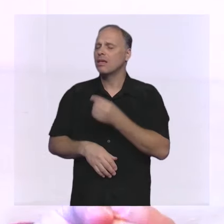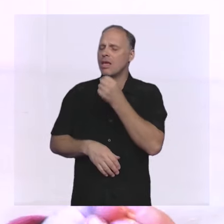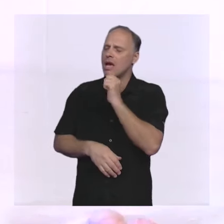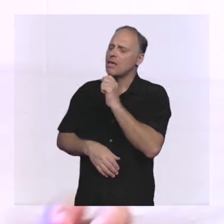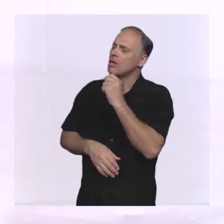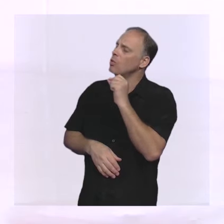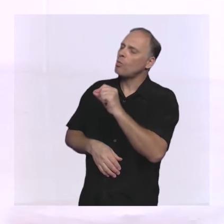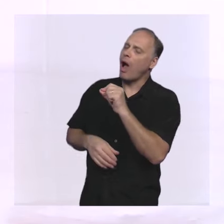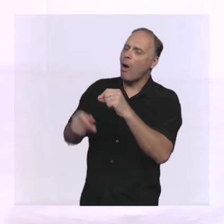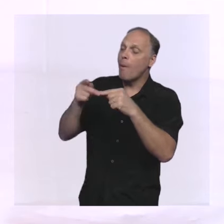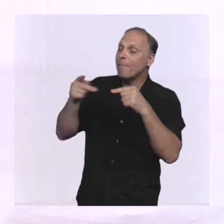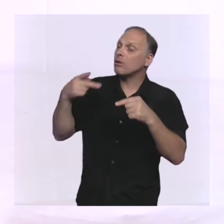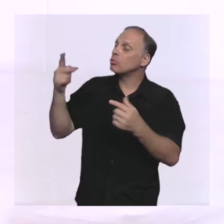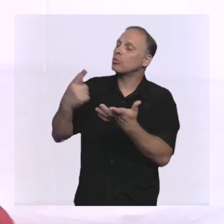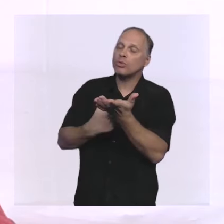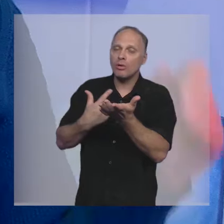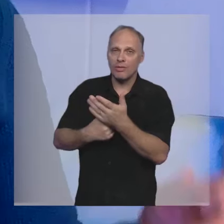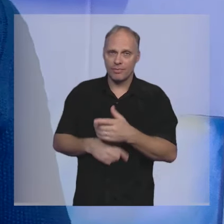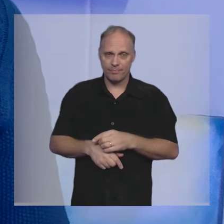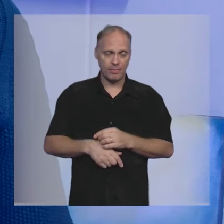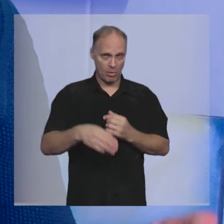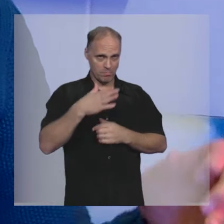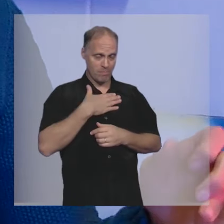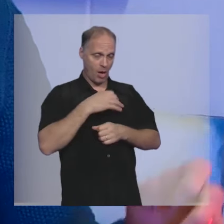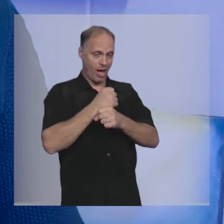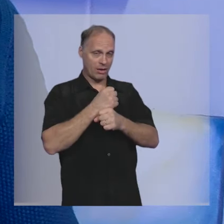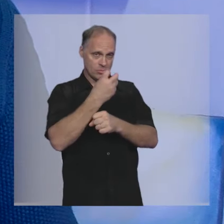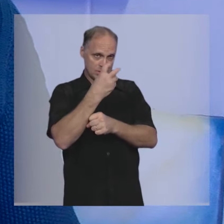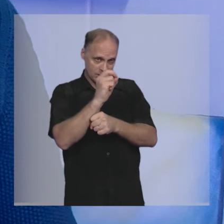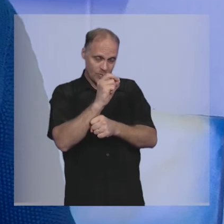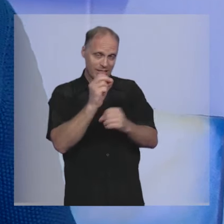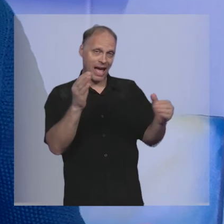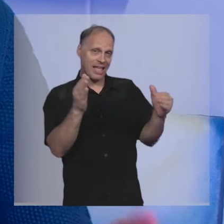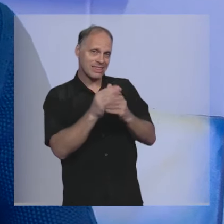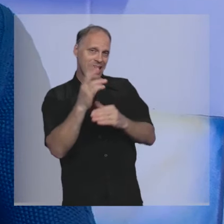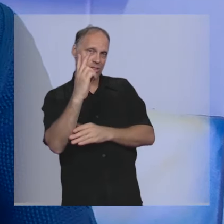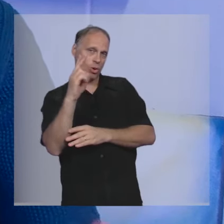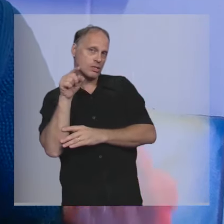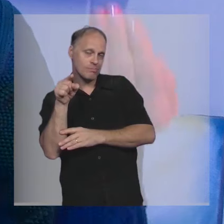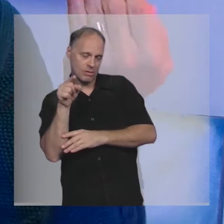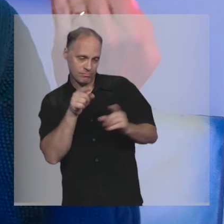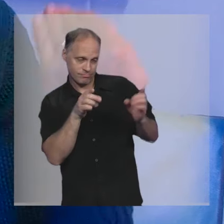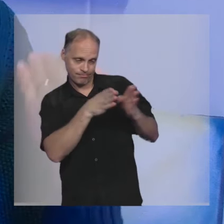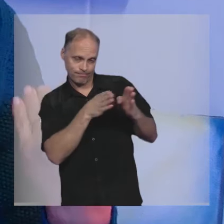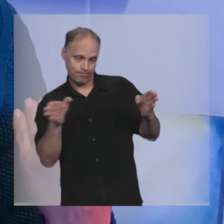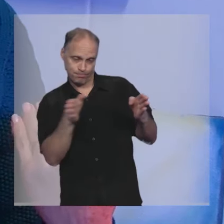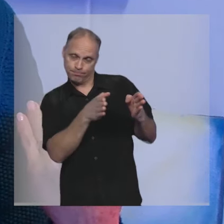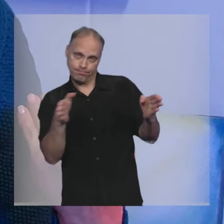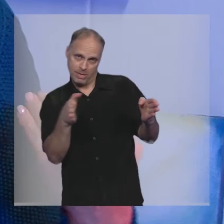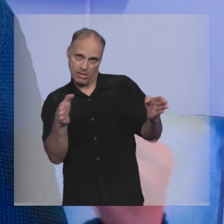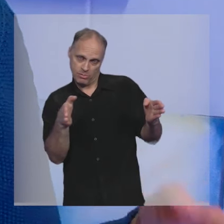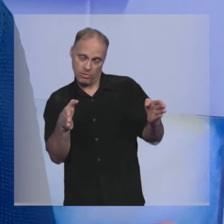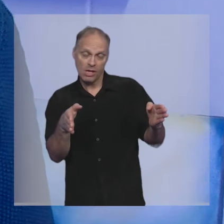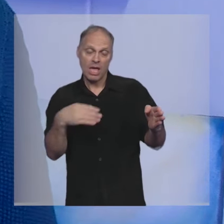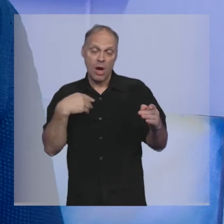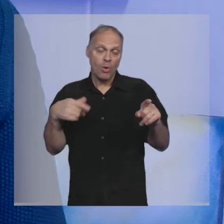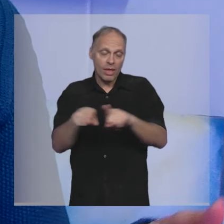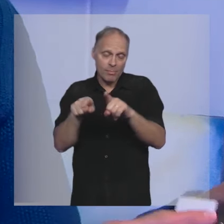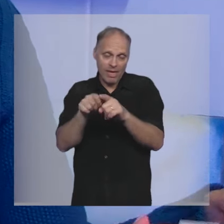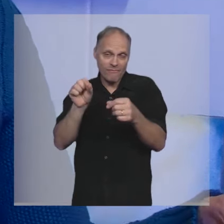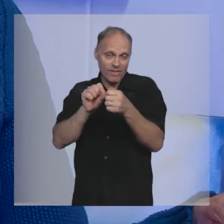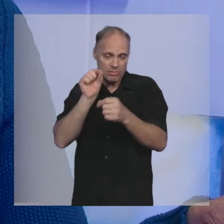qual o período que compreende o seu livro? De 50 a 2000. Se bem que eu me reporto até